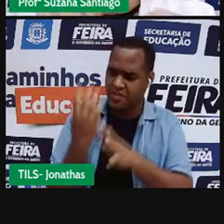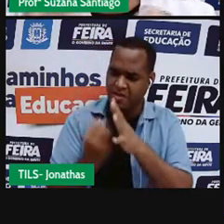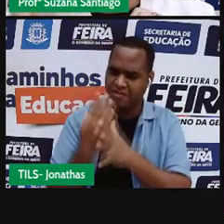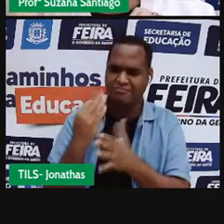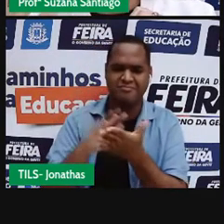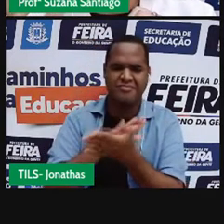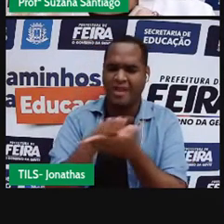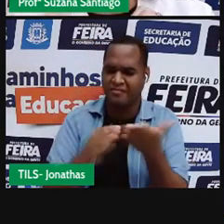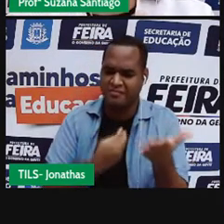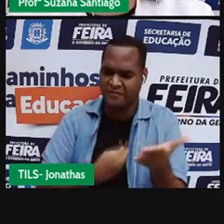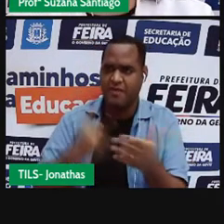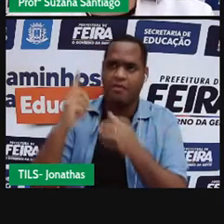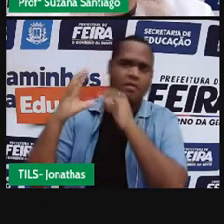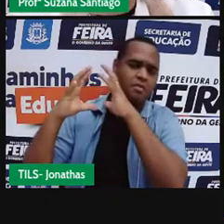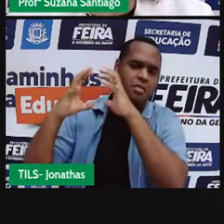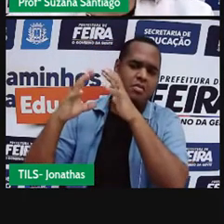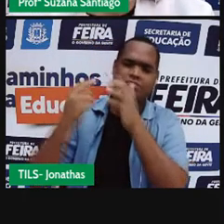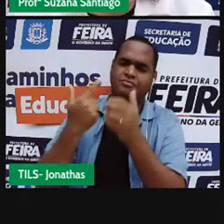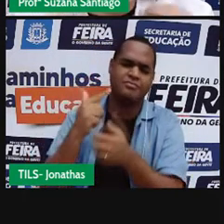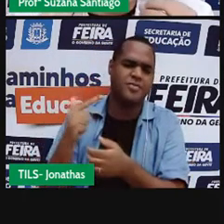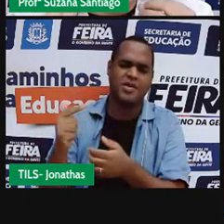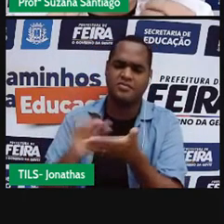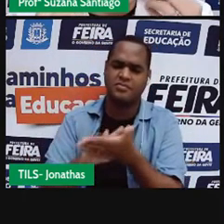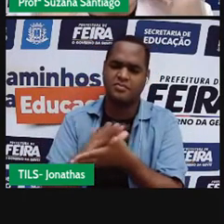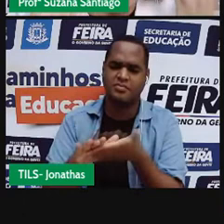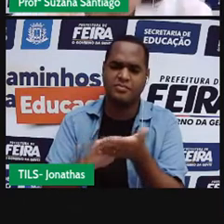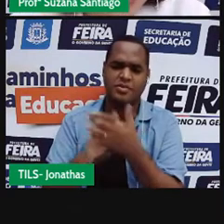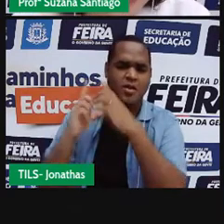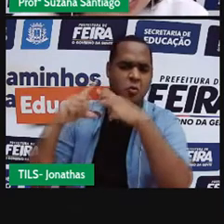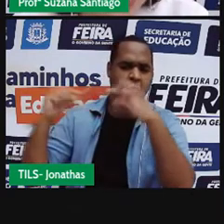Lua, mas eles fizeram